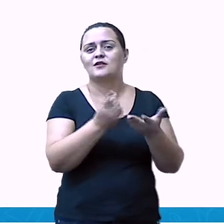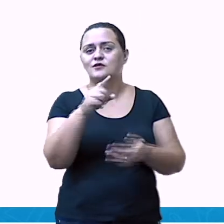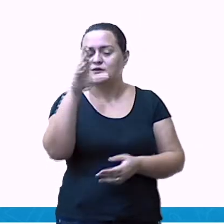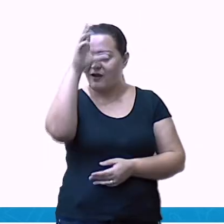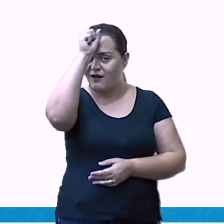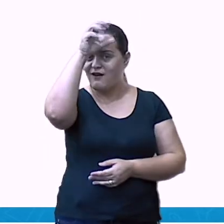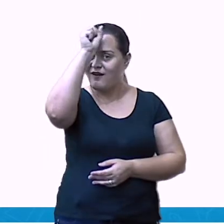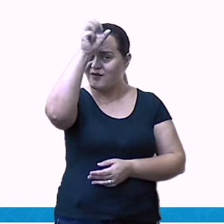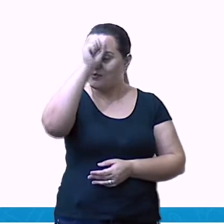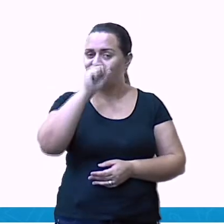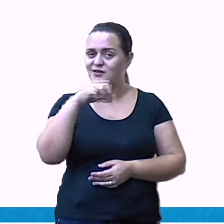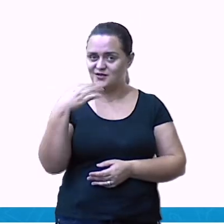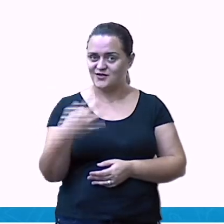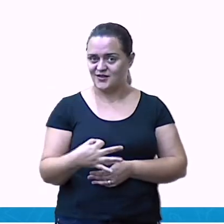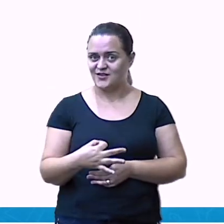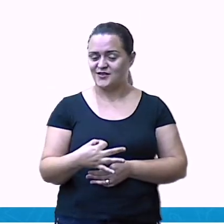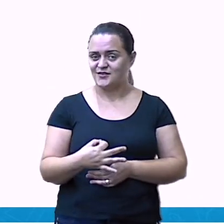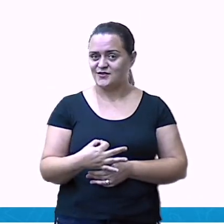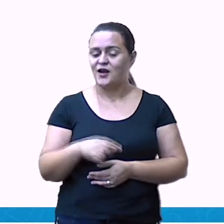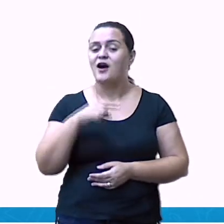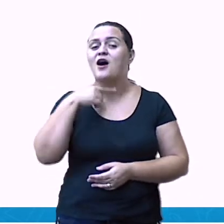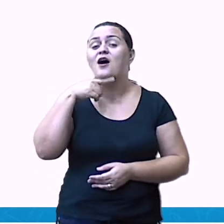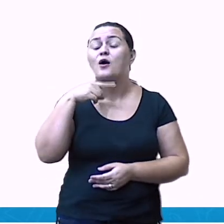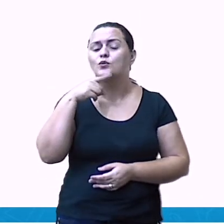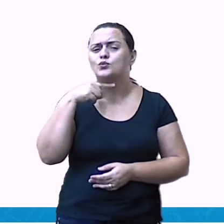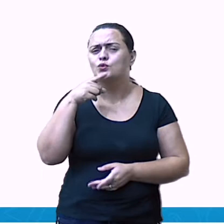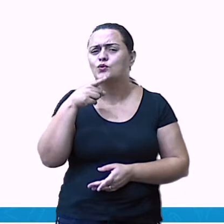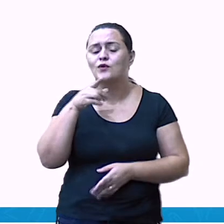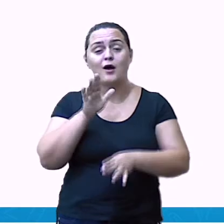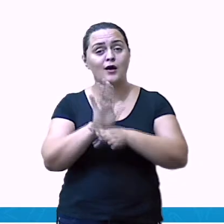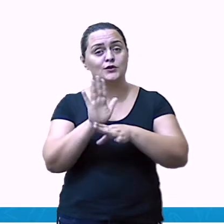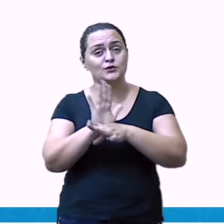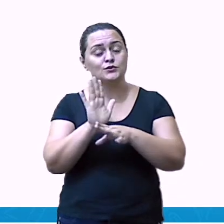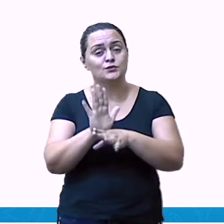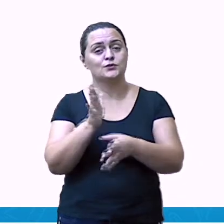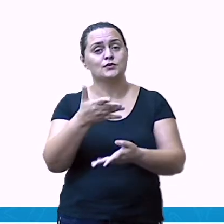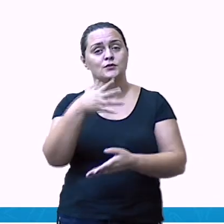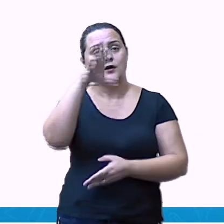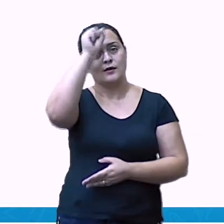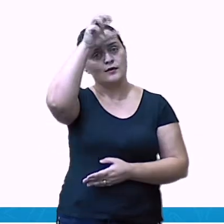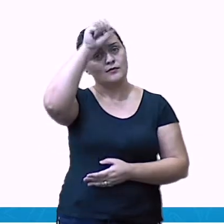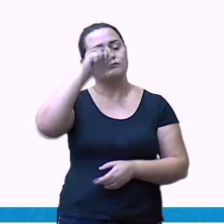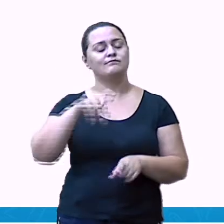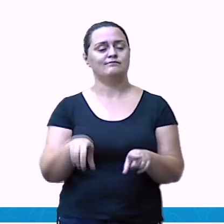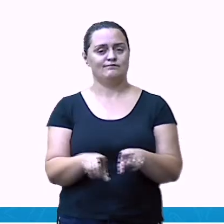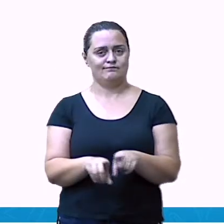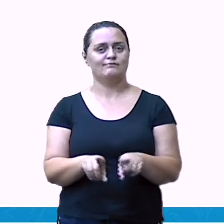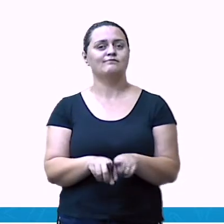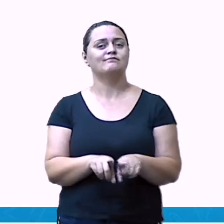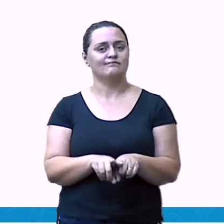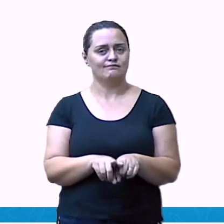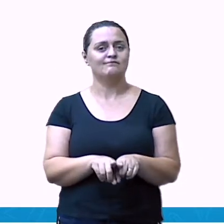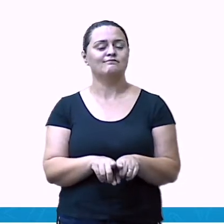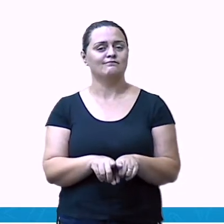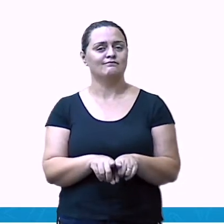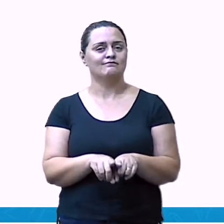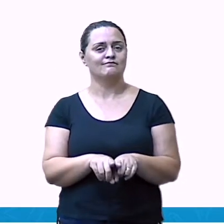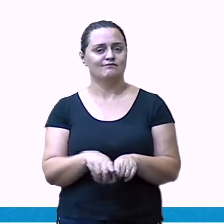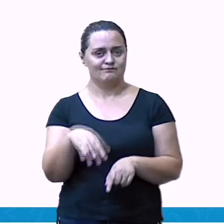Que a gente vai estudar, vai procurar tirar essas dúvidas e aprender a maneira correta de estar